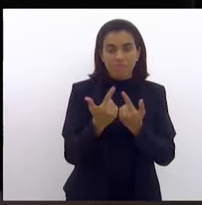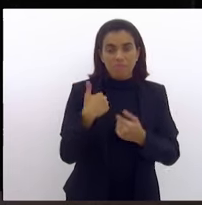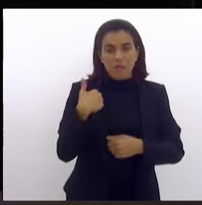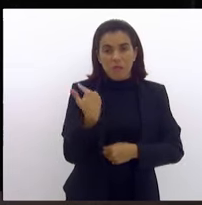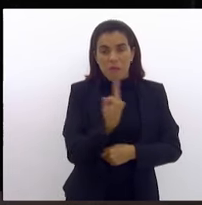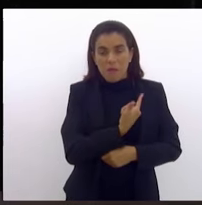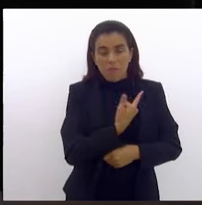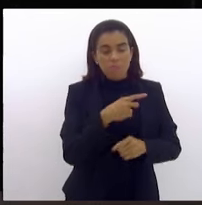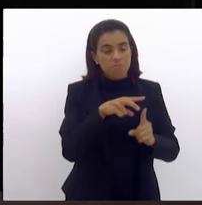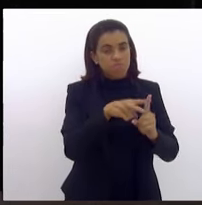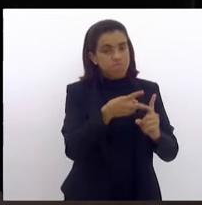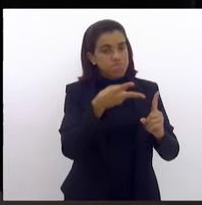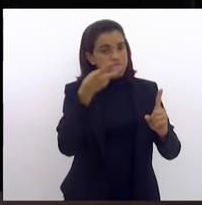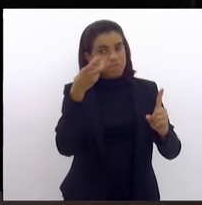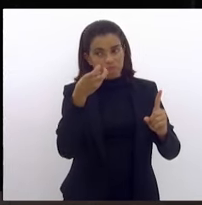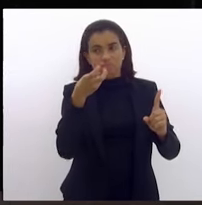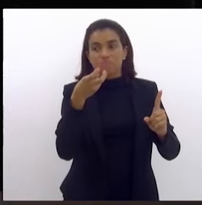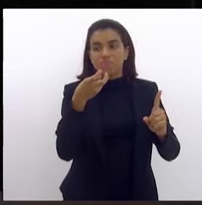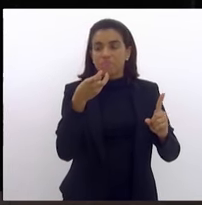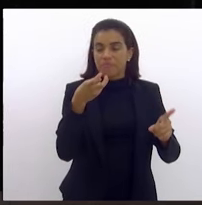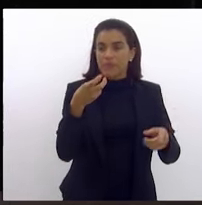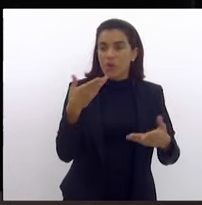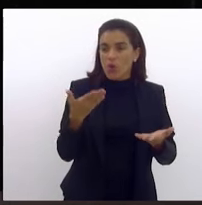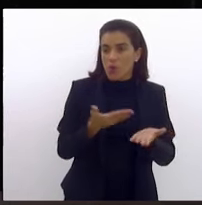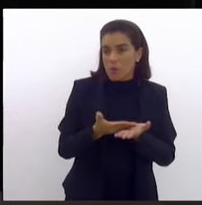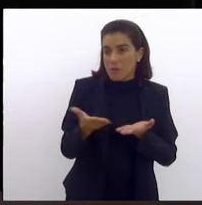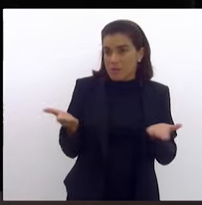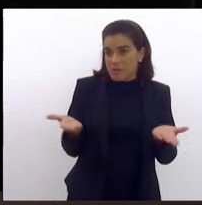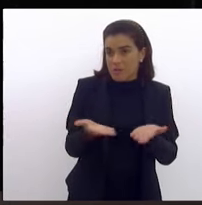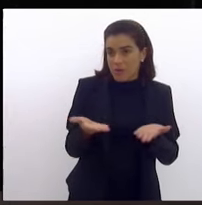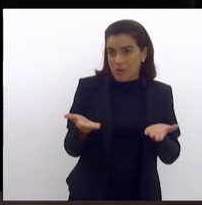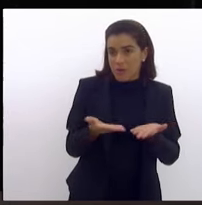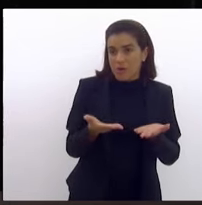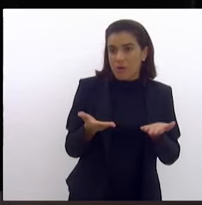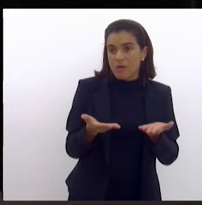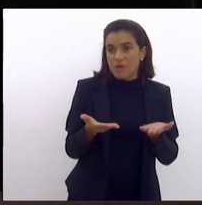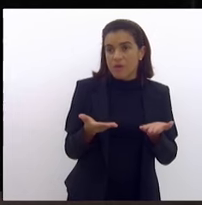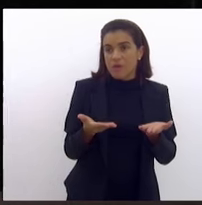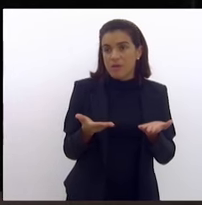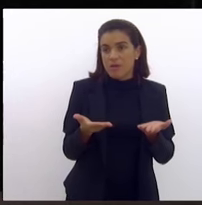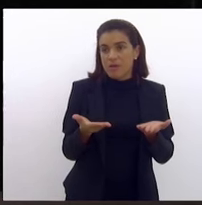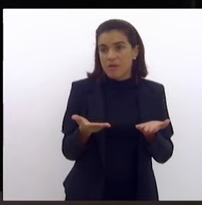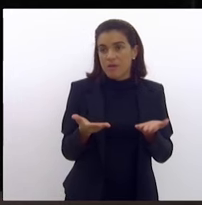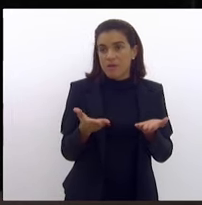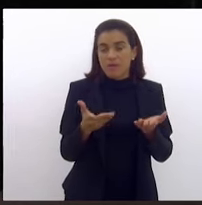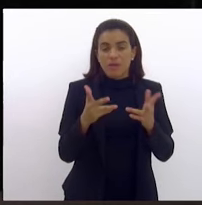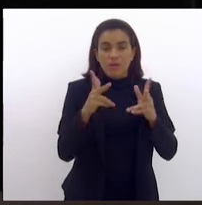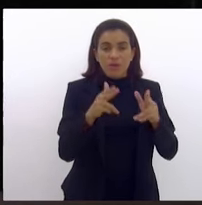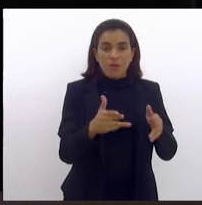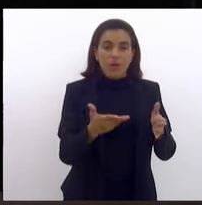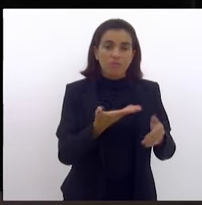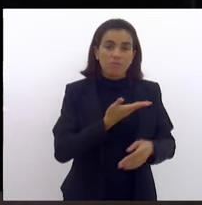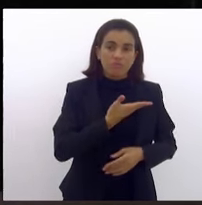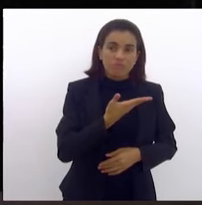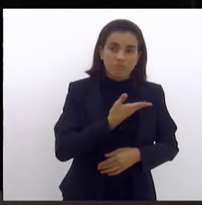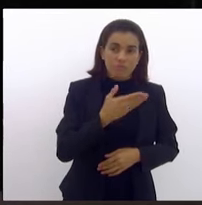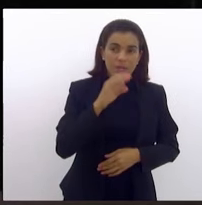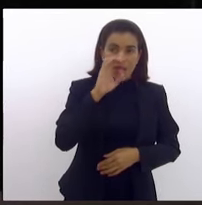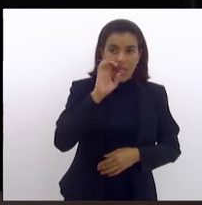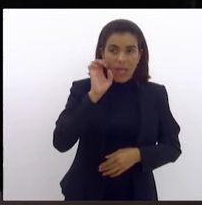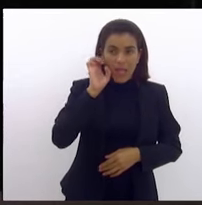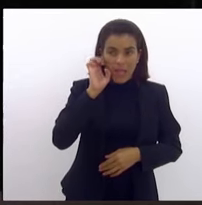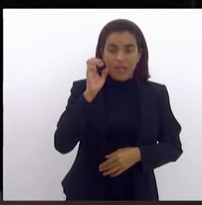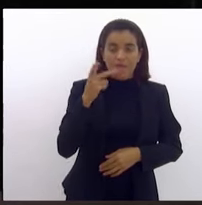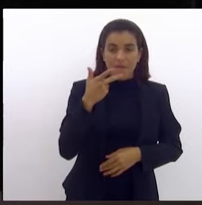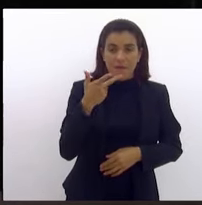eu como deputada que estou começando agora também, como a minha companheira também de bancada, a Élica